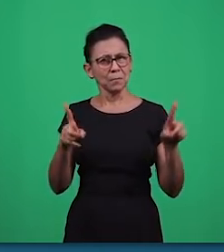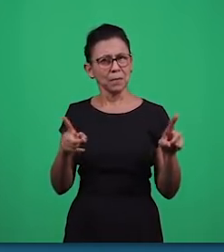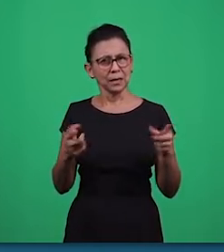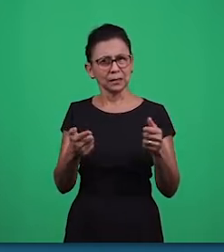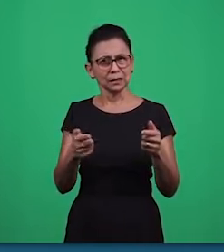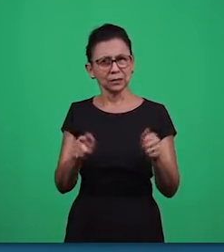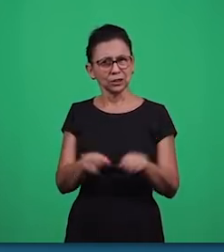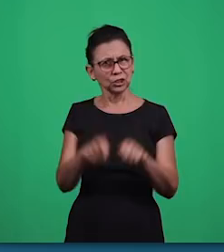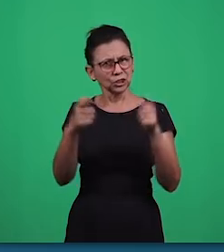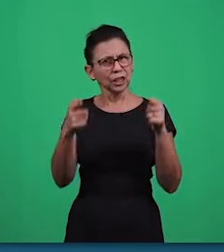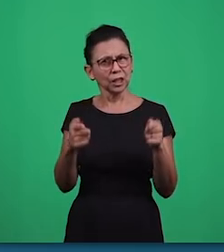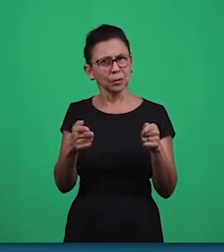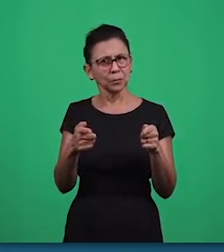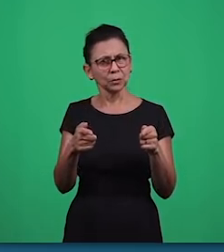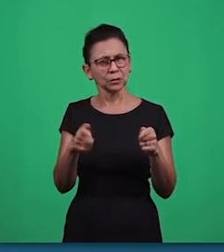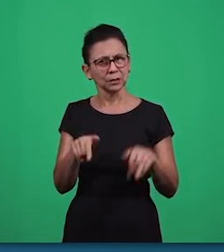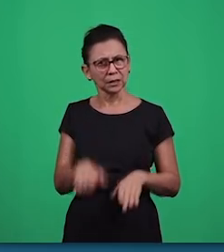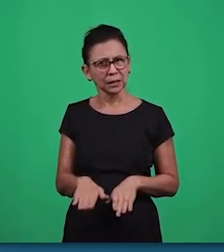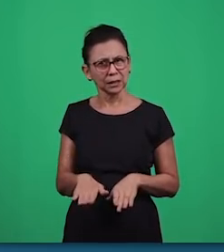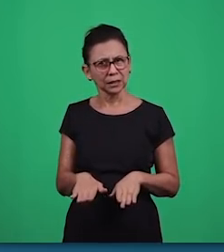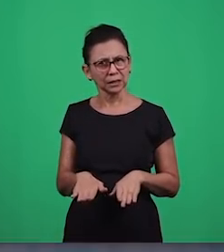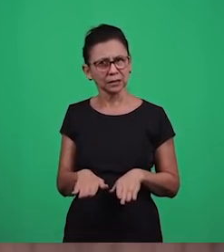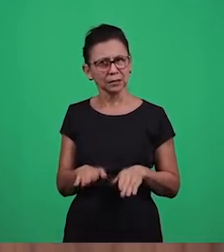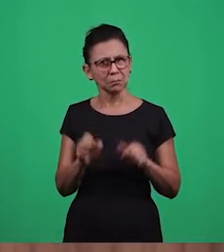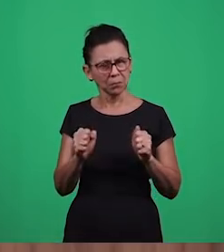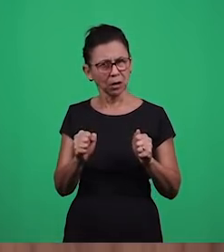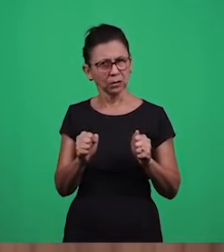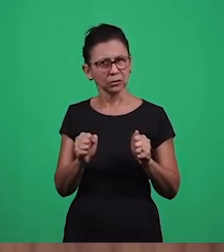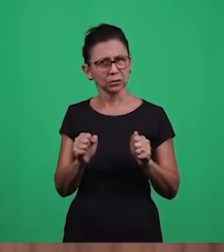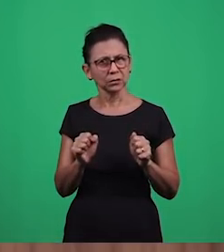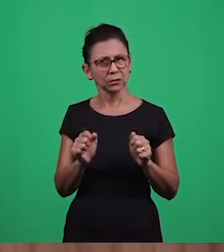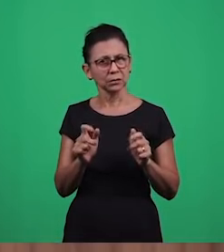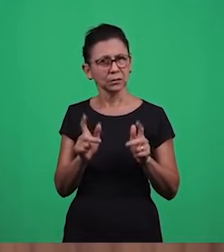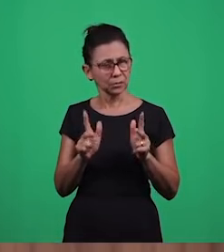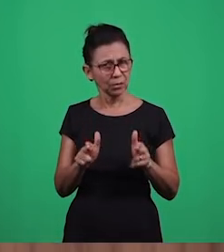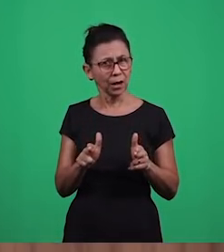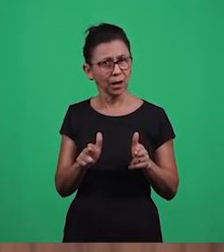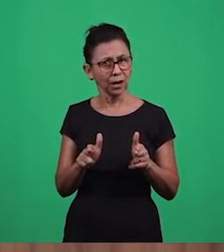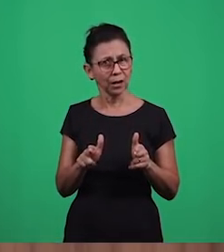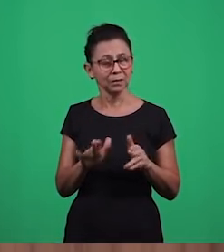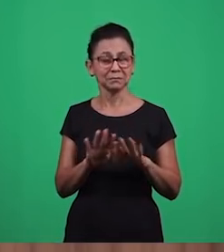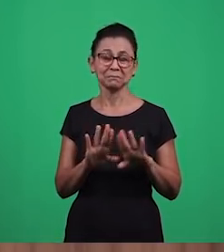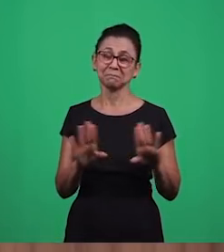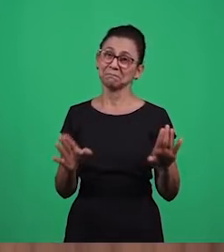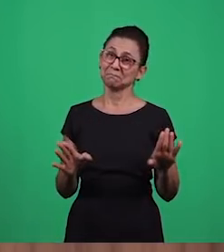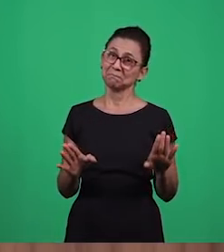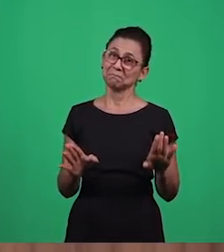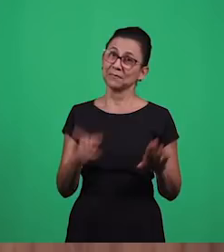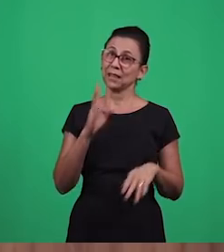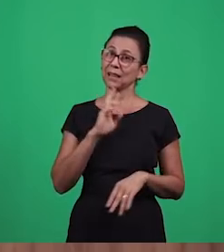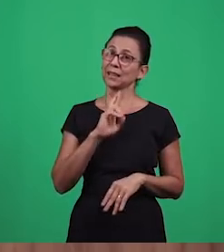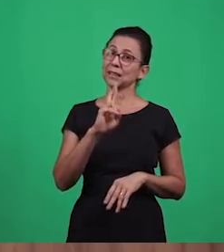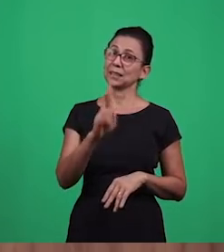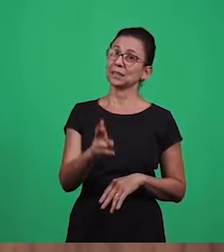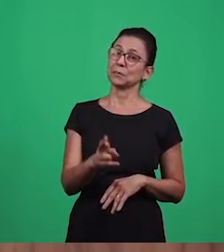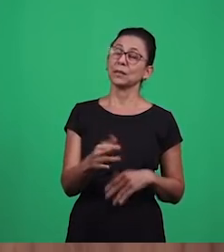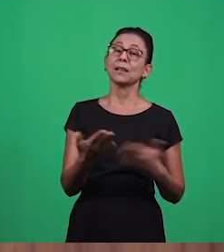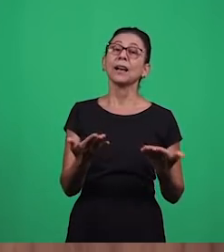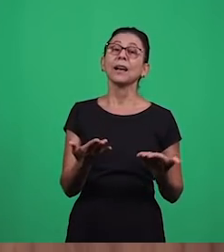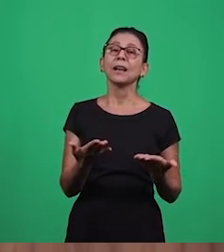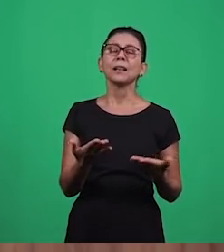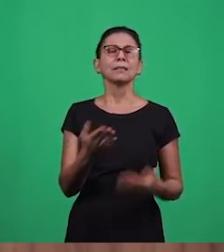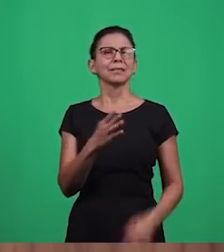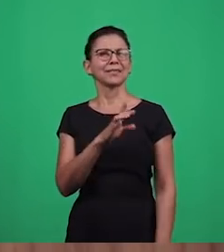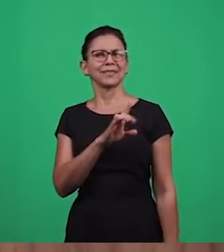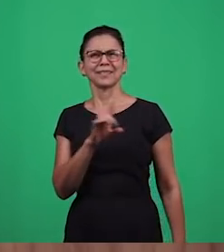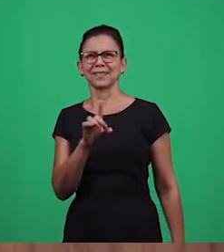gêmeos, mesmo os gêmeos, podem ser considerados iguais? Possivelmente, a nossa resposta a essa pergunta é